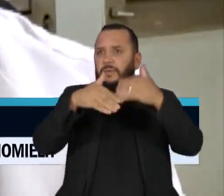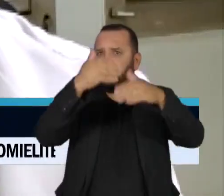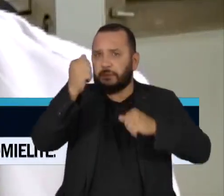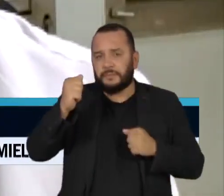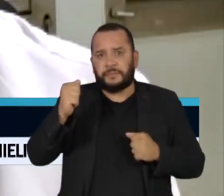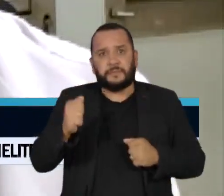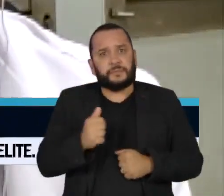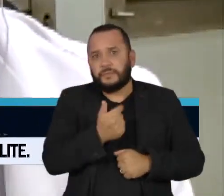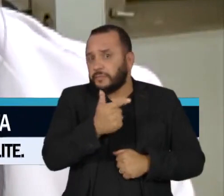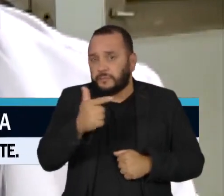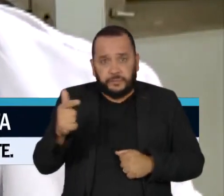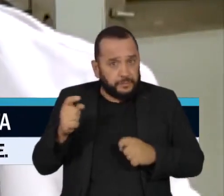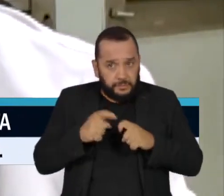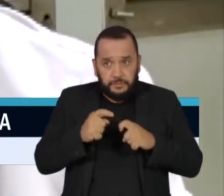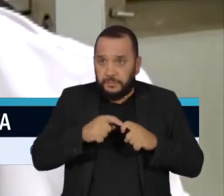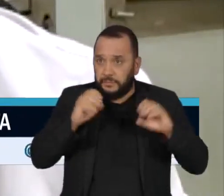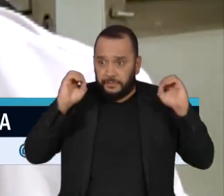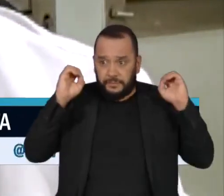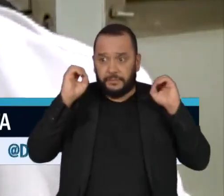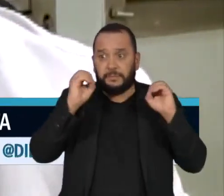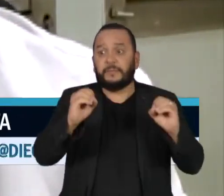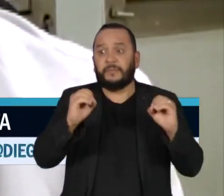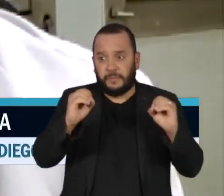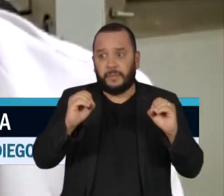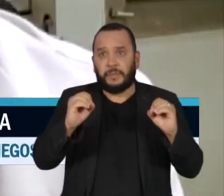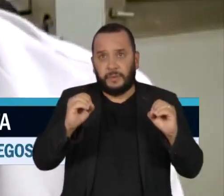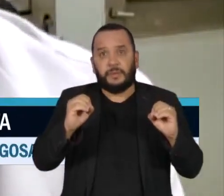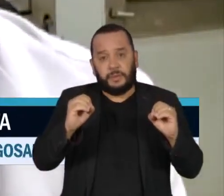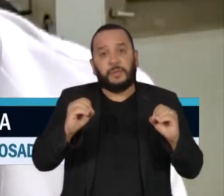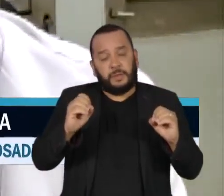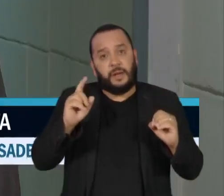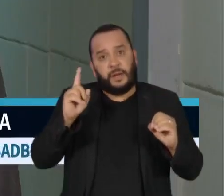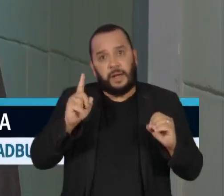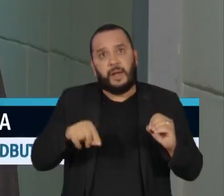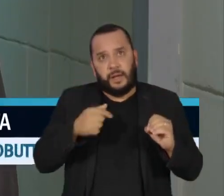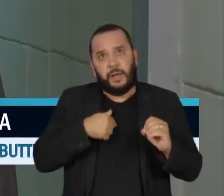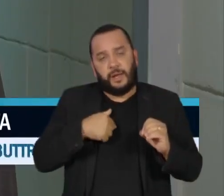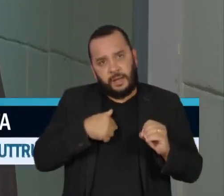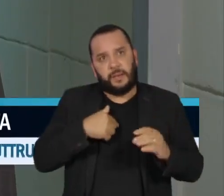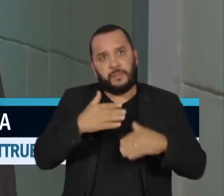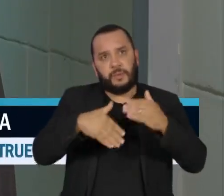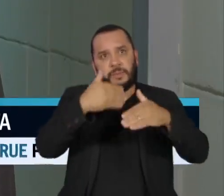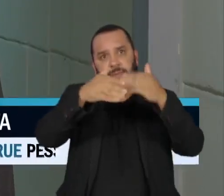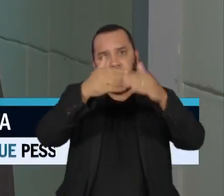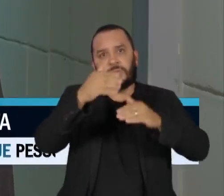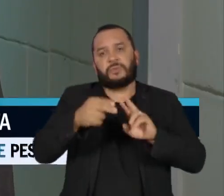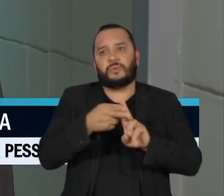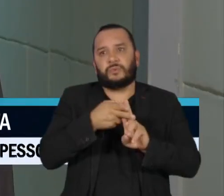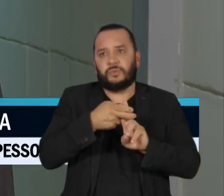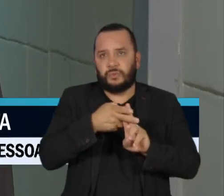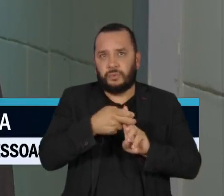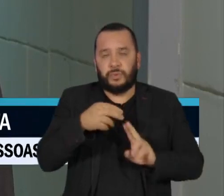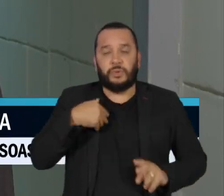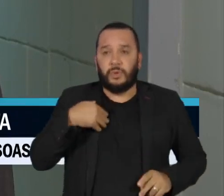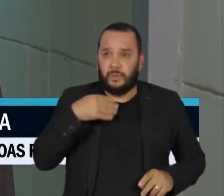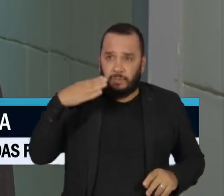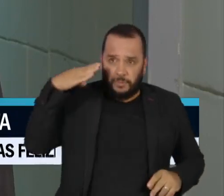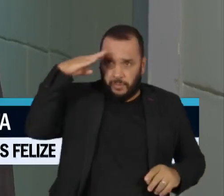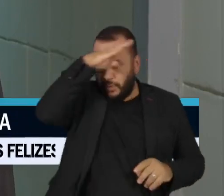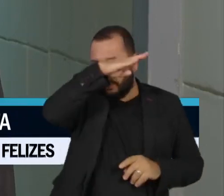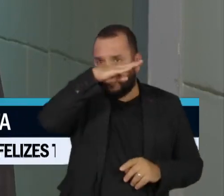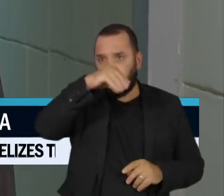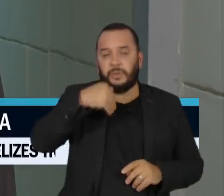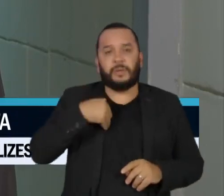assistência nenhuma Isto é parte de um processo de construção do SUS com a chegada de Jair bolsonaro à presidência os médicos